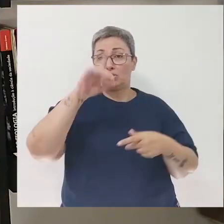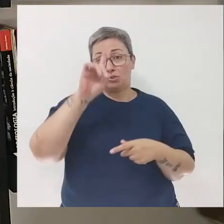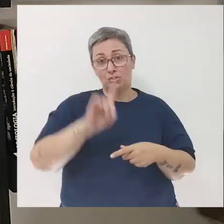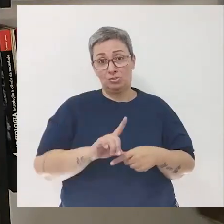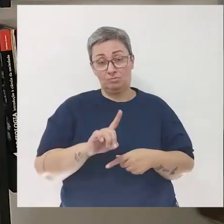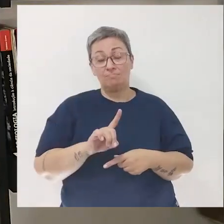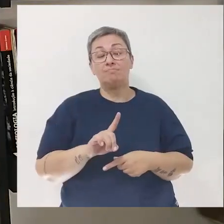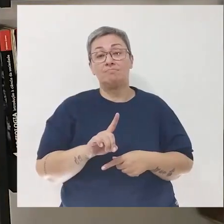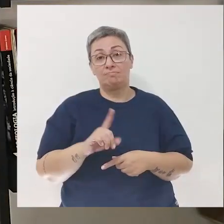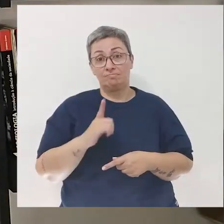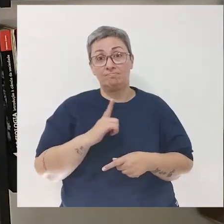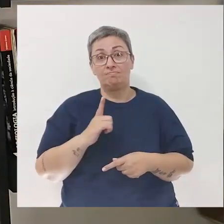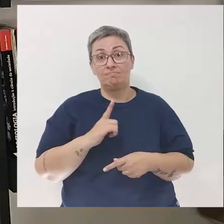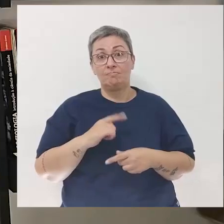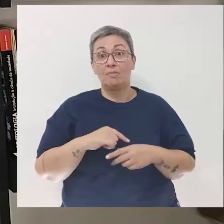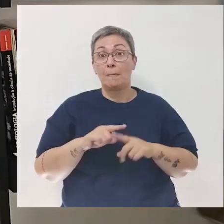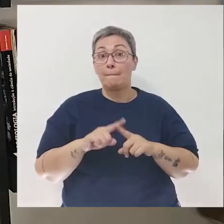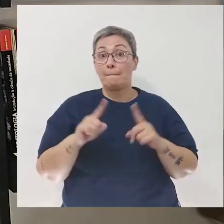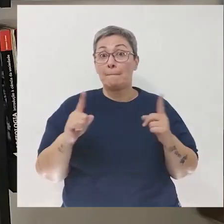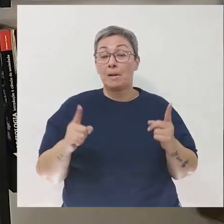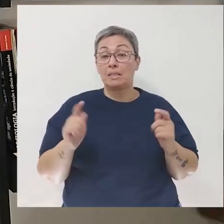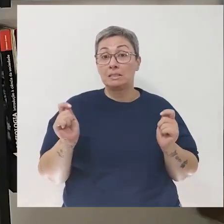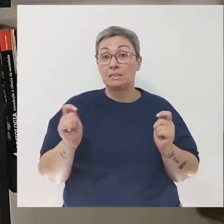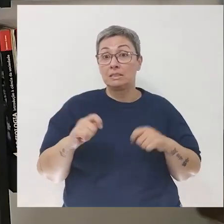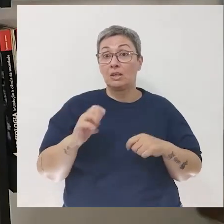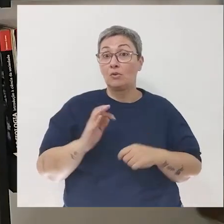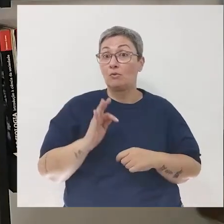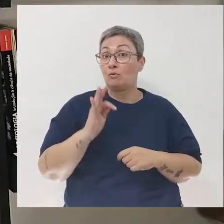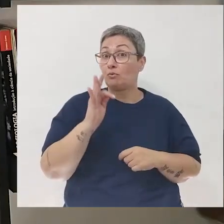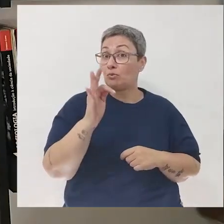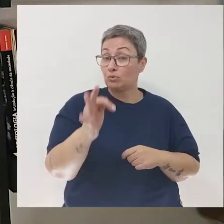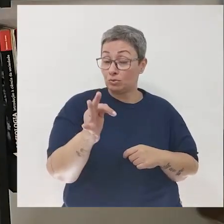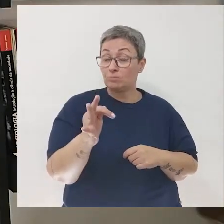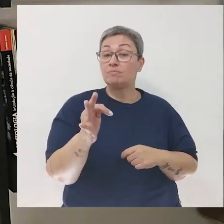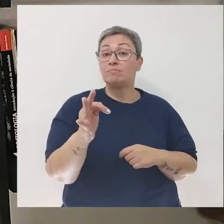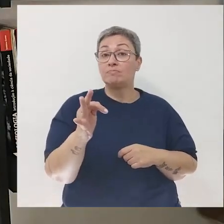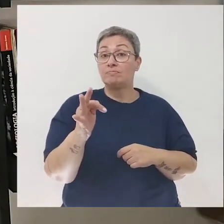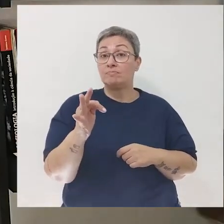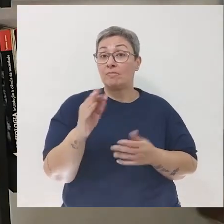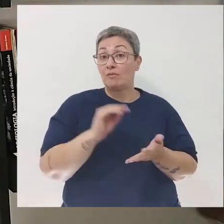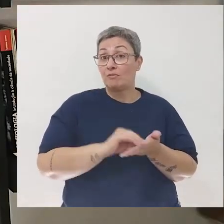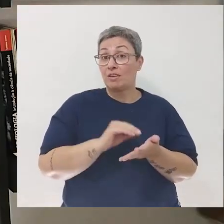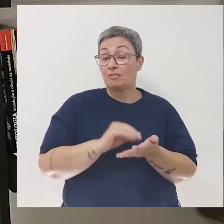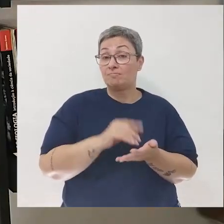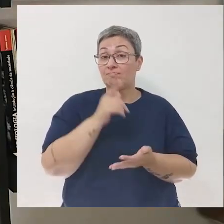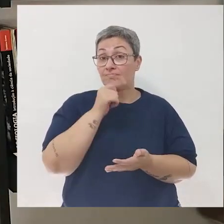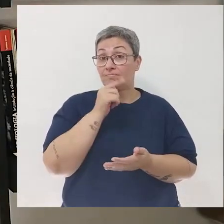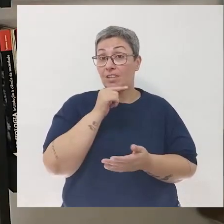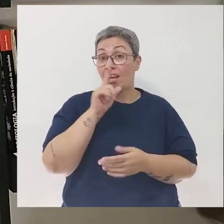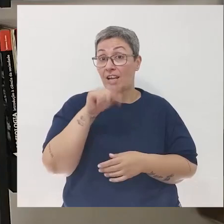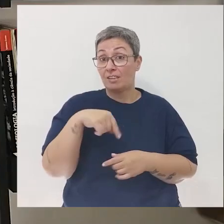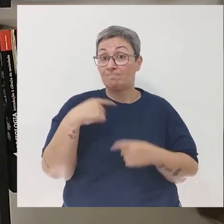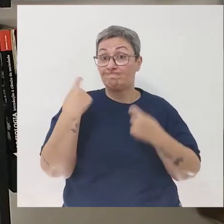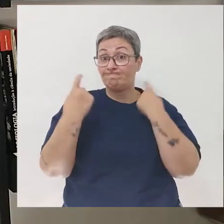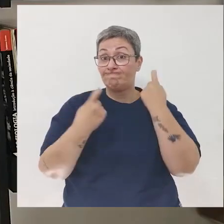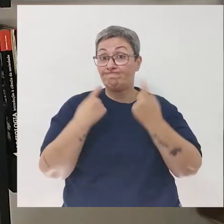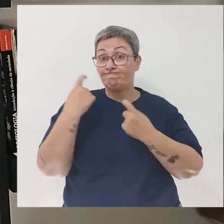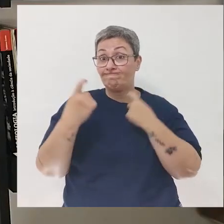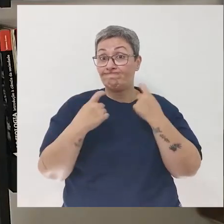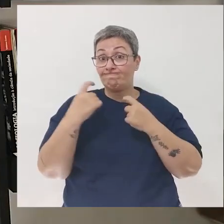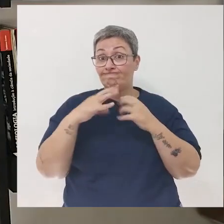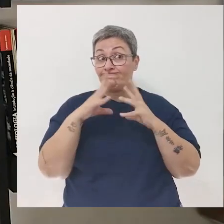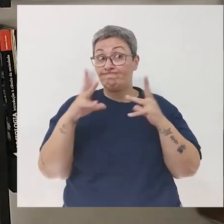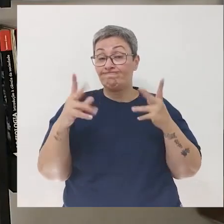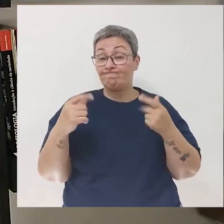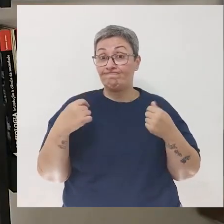né? Porém, a possibilidade de um futuro próximo haver a escassez da água é uma preocupação que